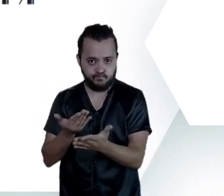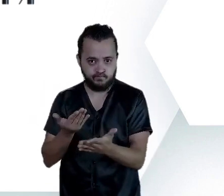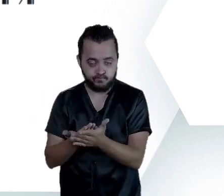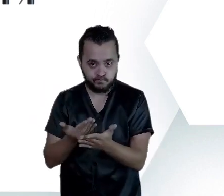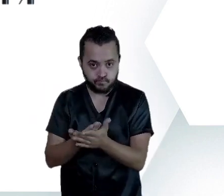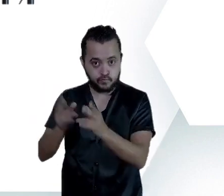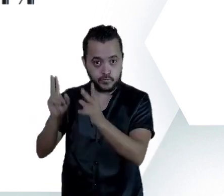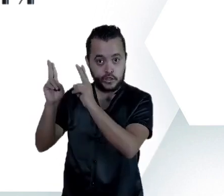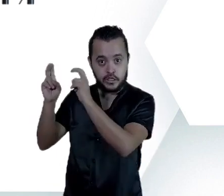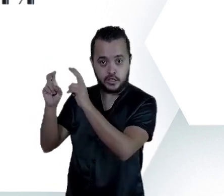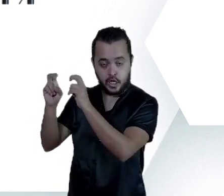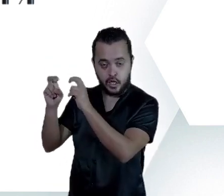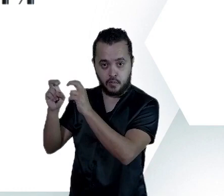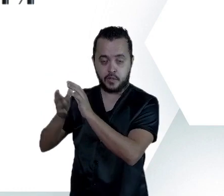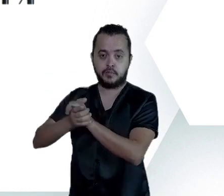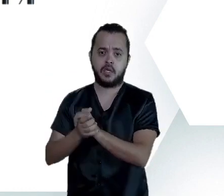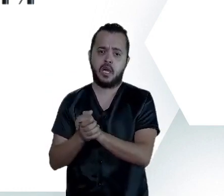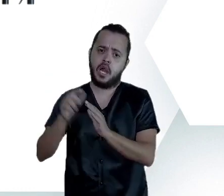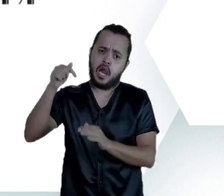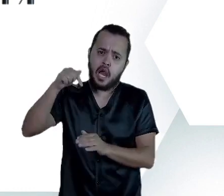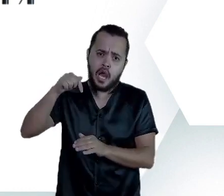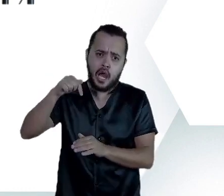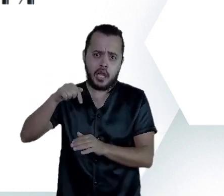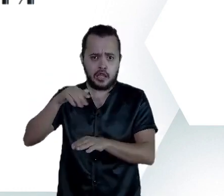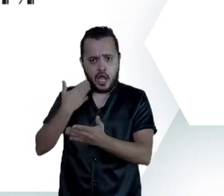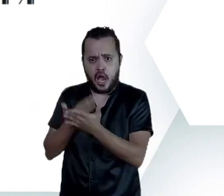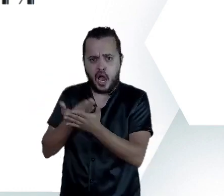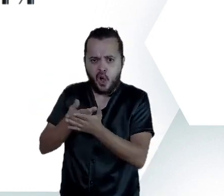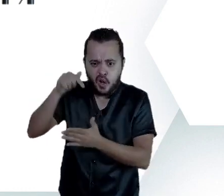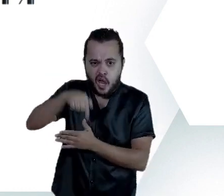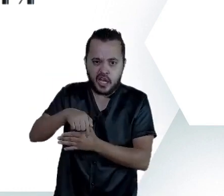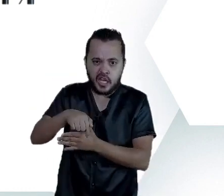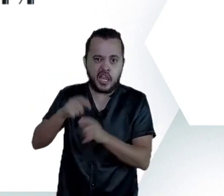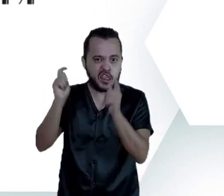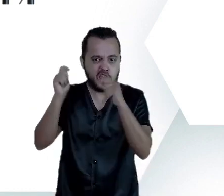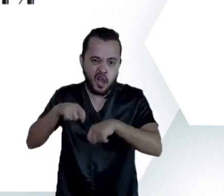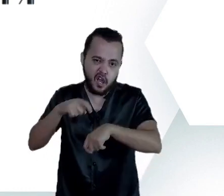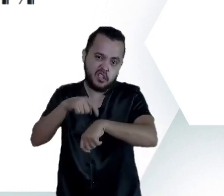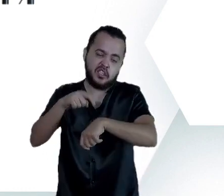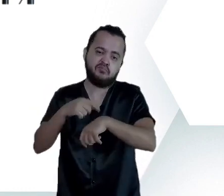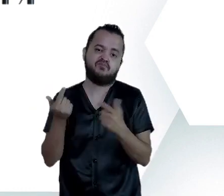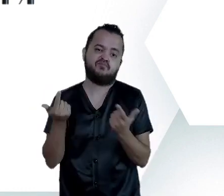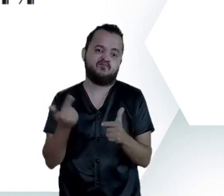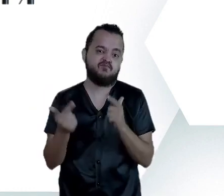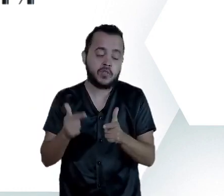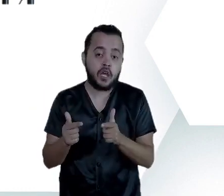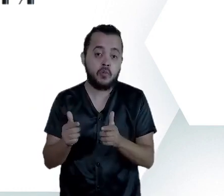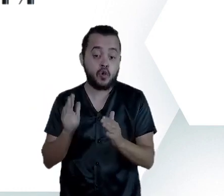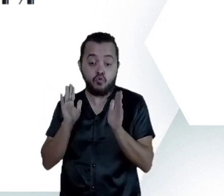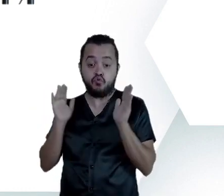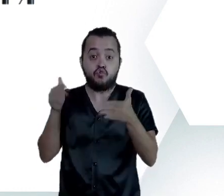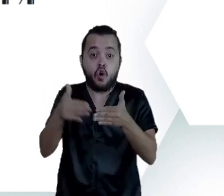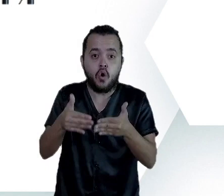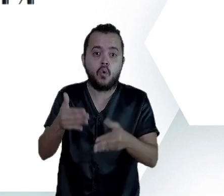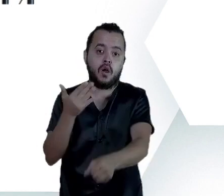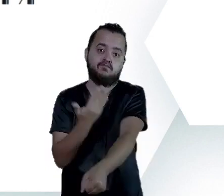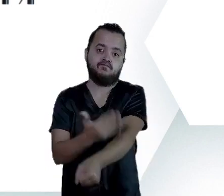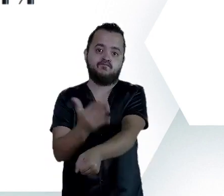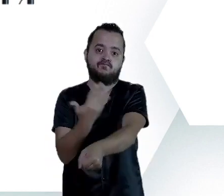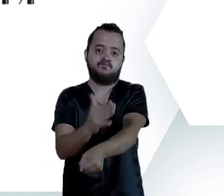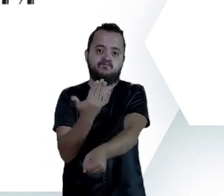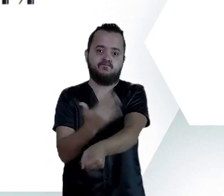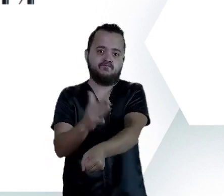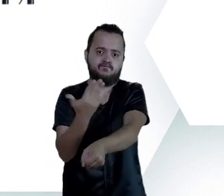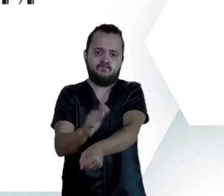temas. No caso aqui nós não vamos aprofundar, não é muito tema, a gente vai focar bastante em prática, ok? Nós precisamos muito